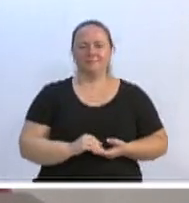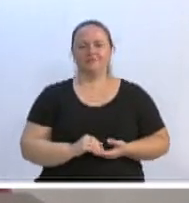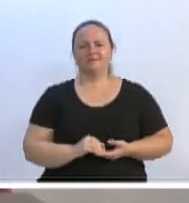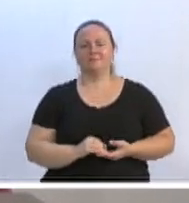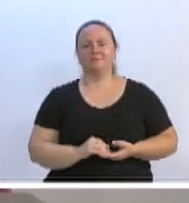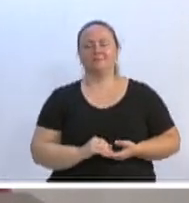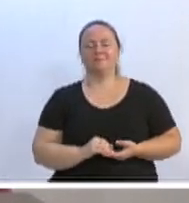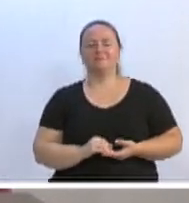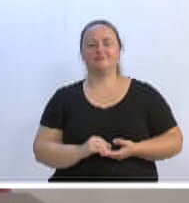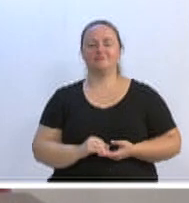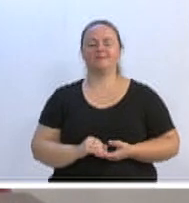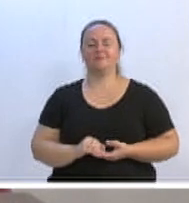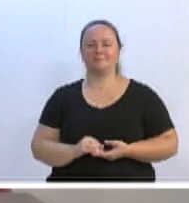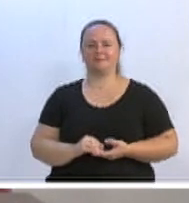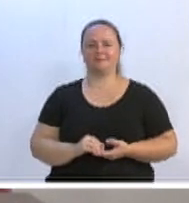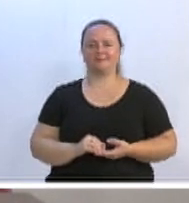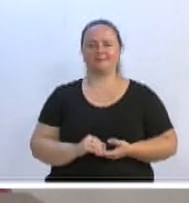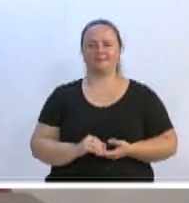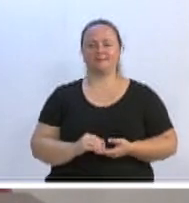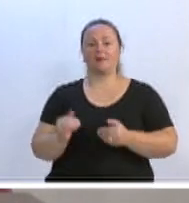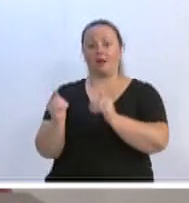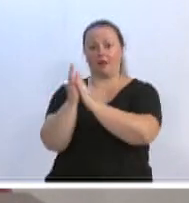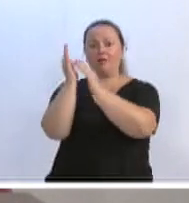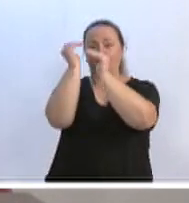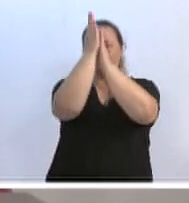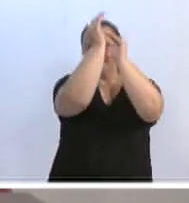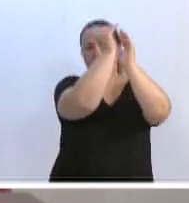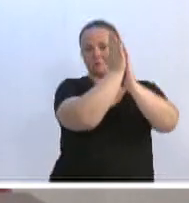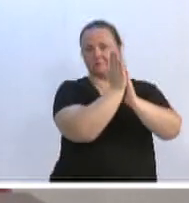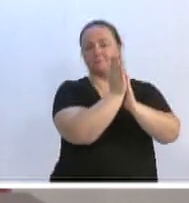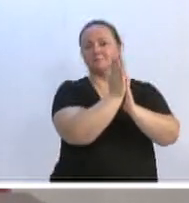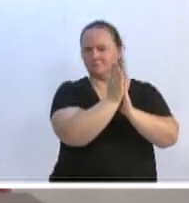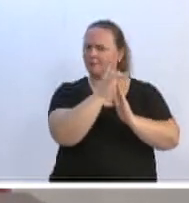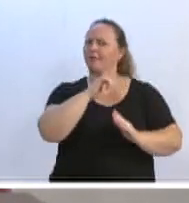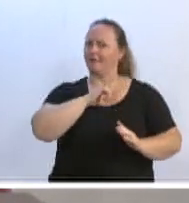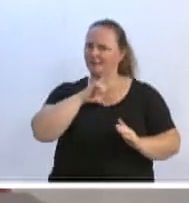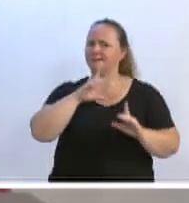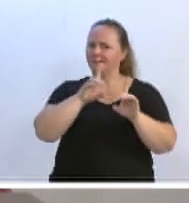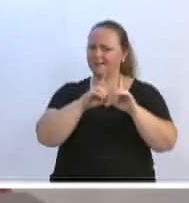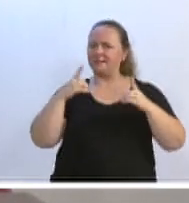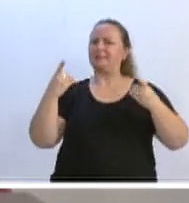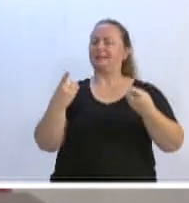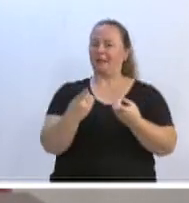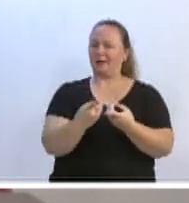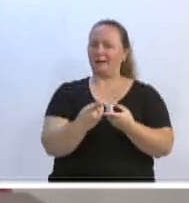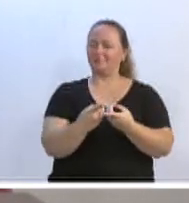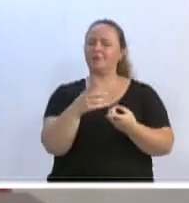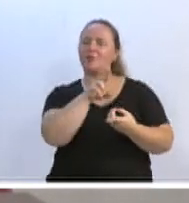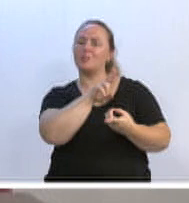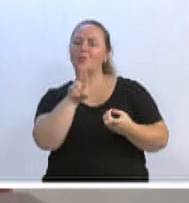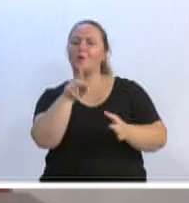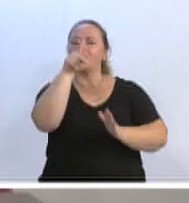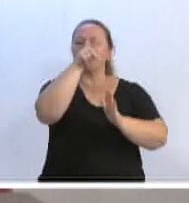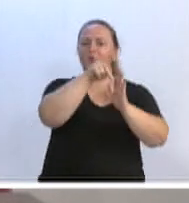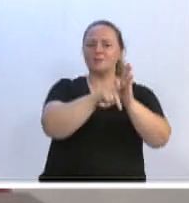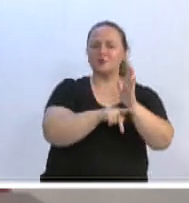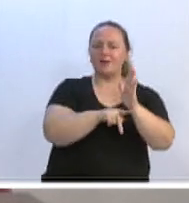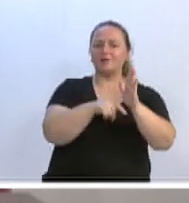Quanto ao louvor, temos um departamento denominado Projeto